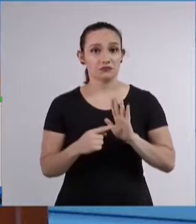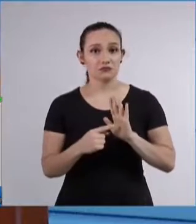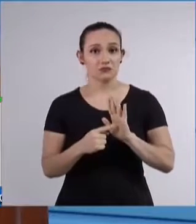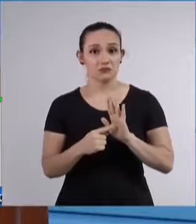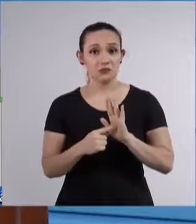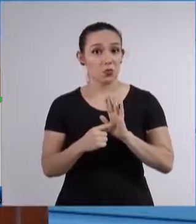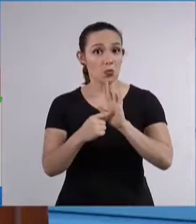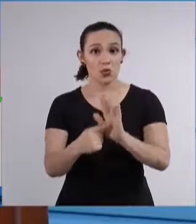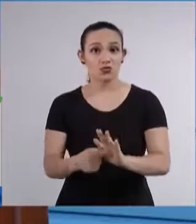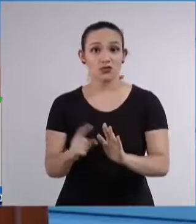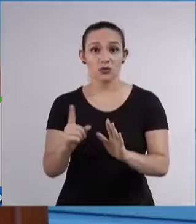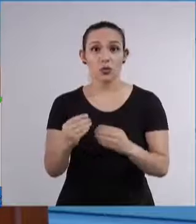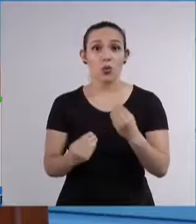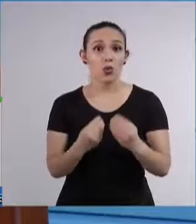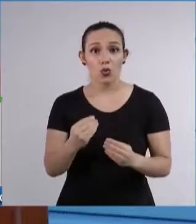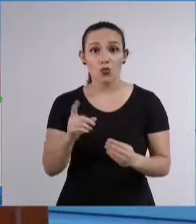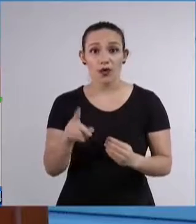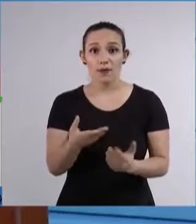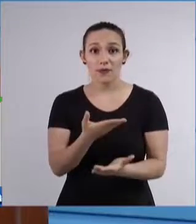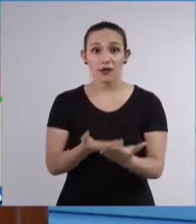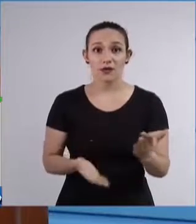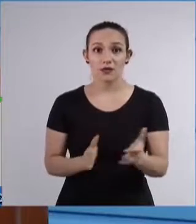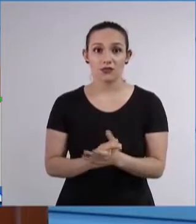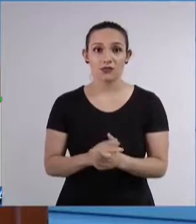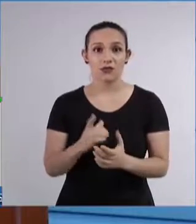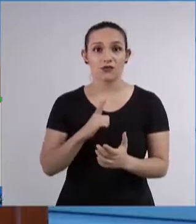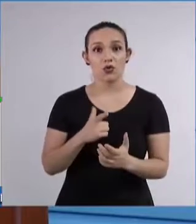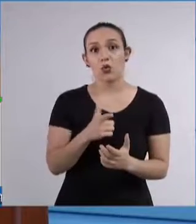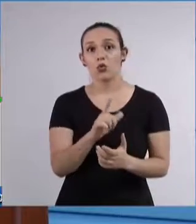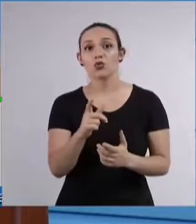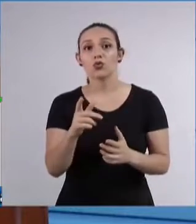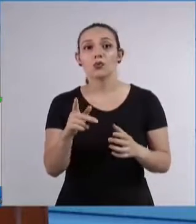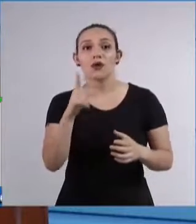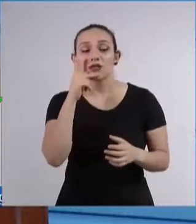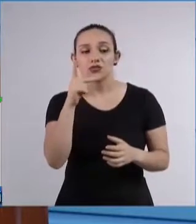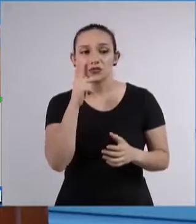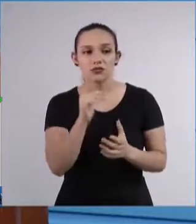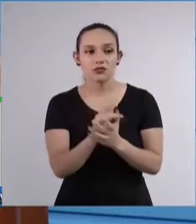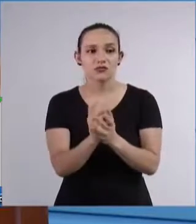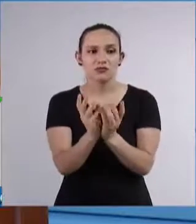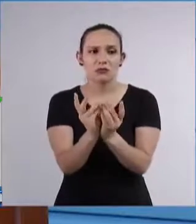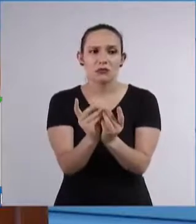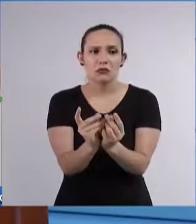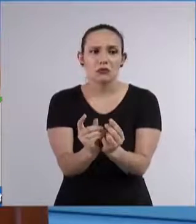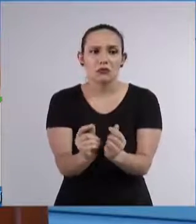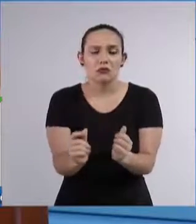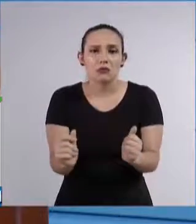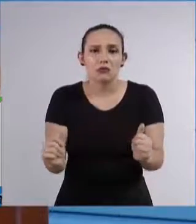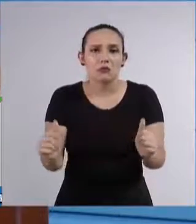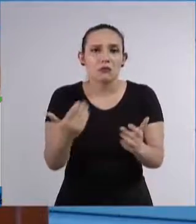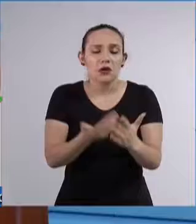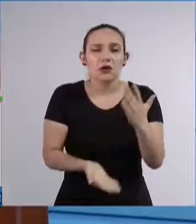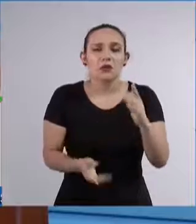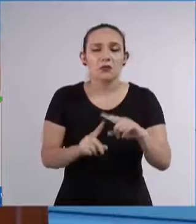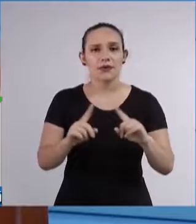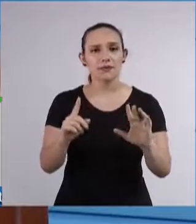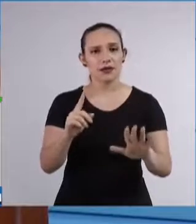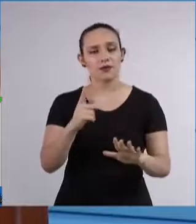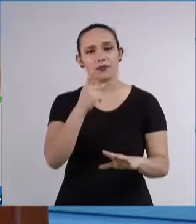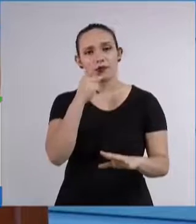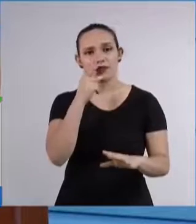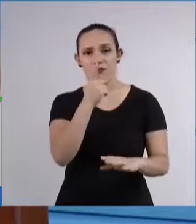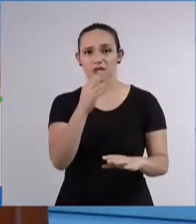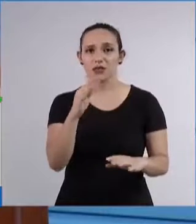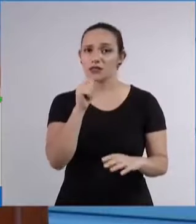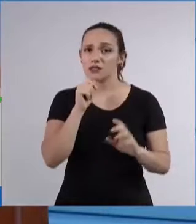né? O derretimento que teve de outros partidos não é colocado com a mesma ênfase que é colocado do Partido dos Trabalhadores. E eu